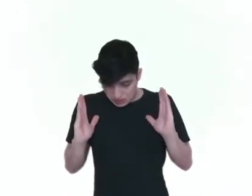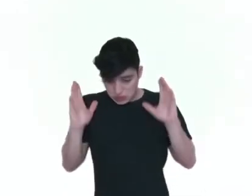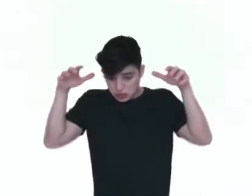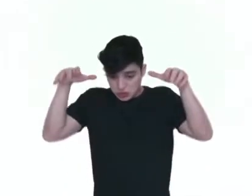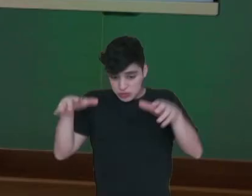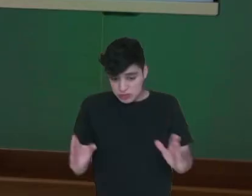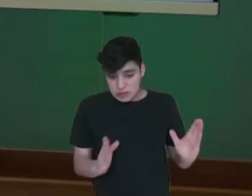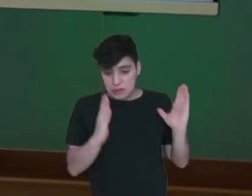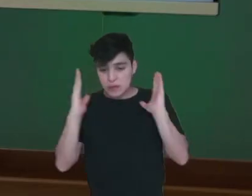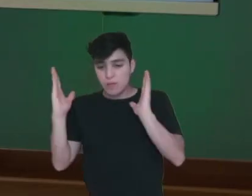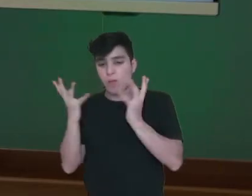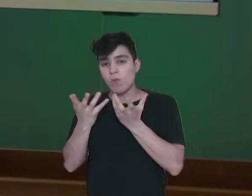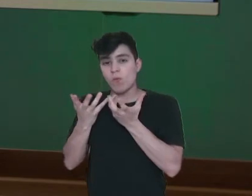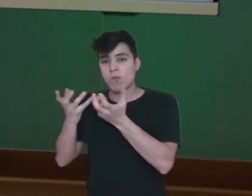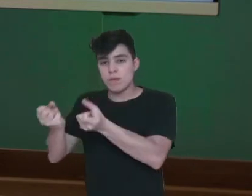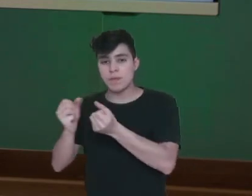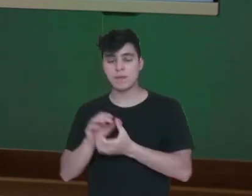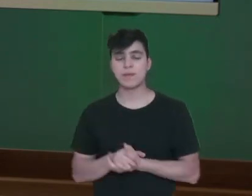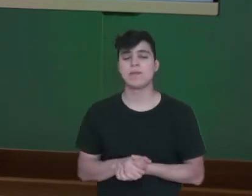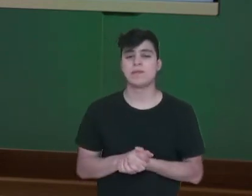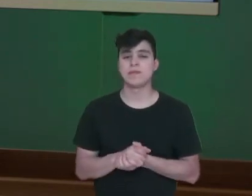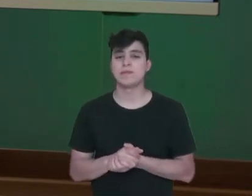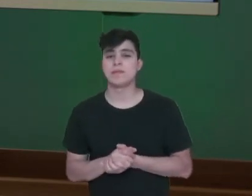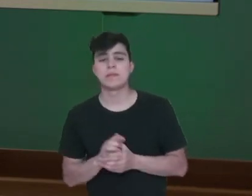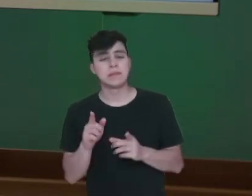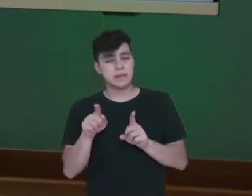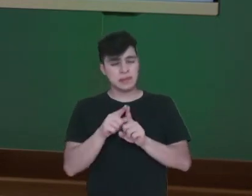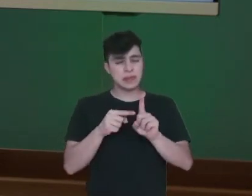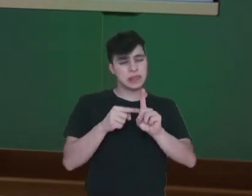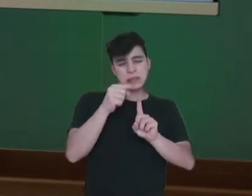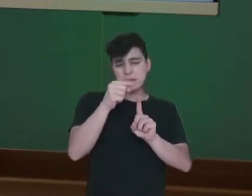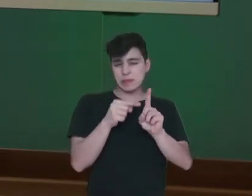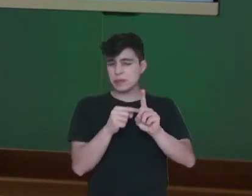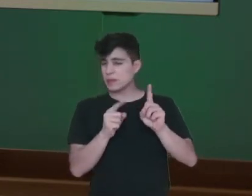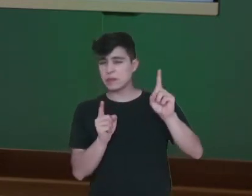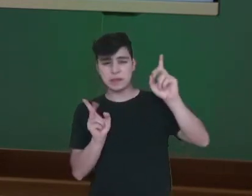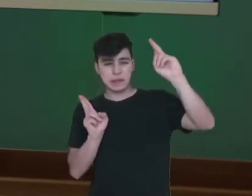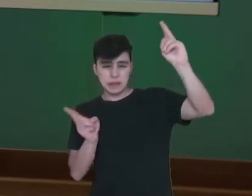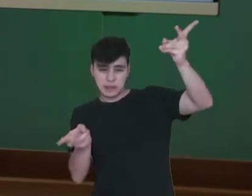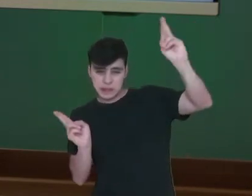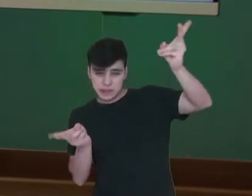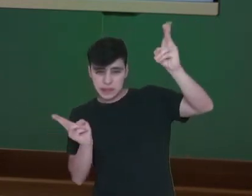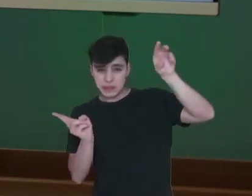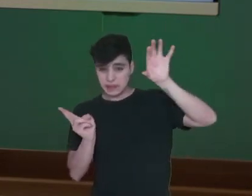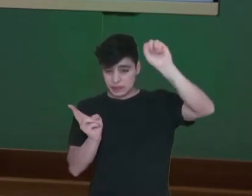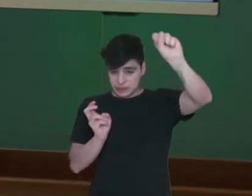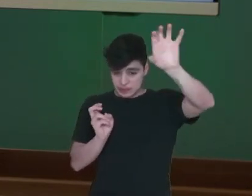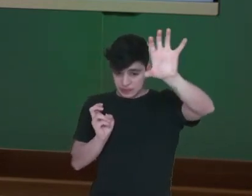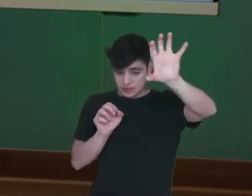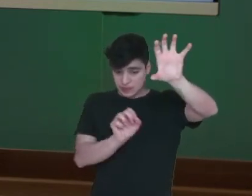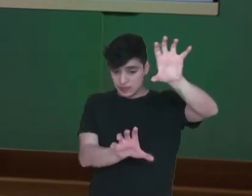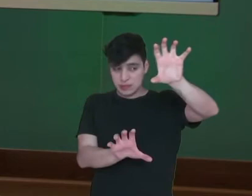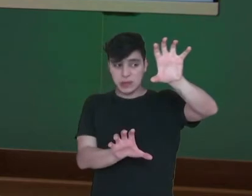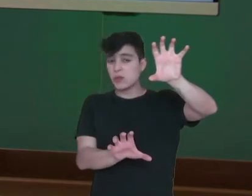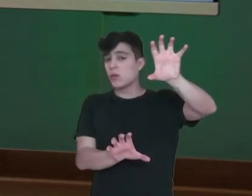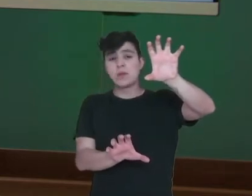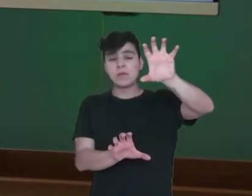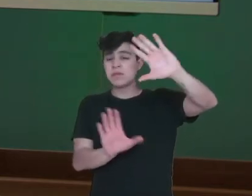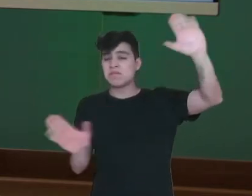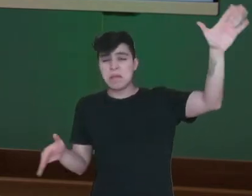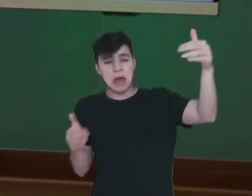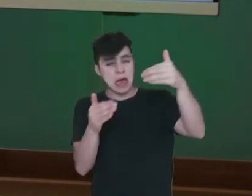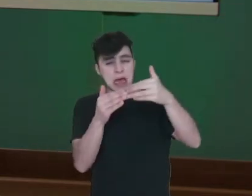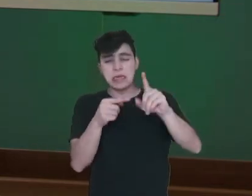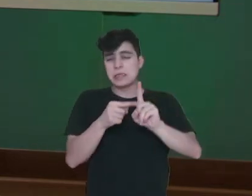chuvoso e o outro seco. As temperaturas médias, tanto no clima equatorial quanto no clima tropical,